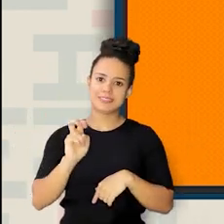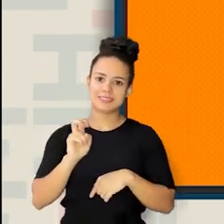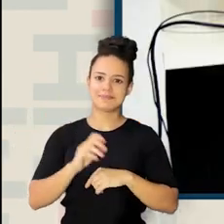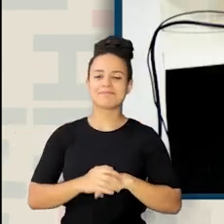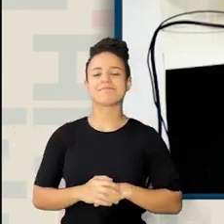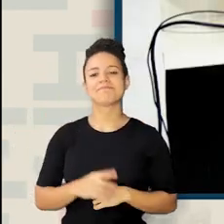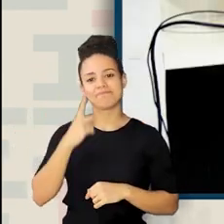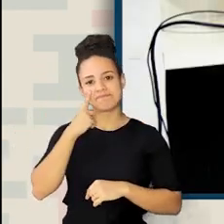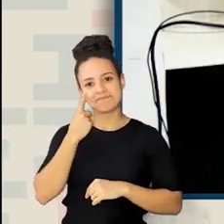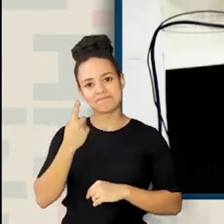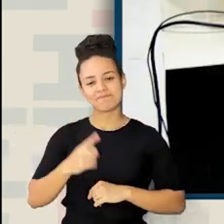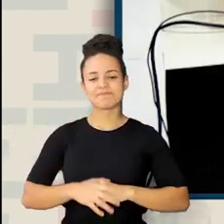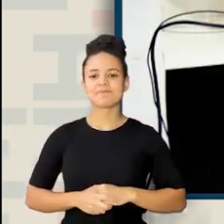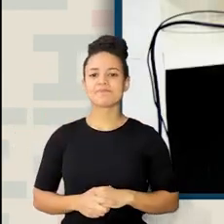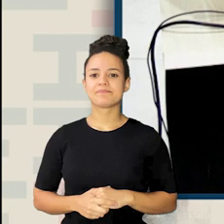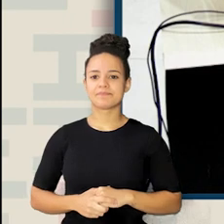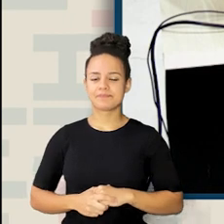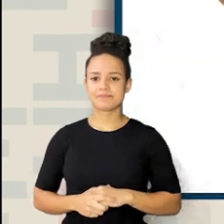bom?